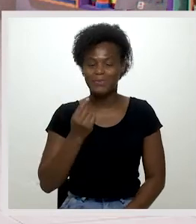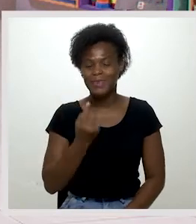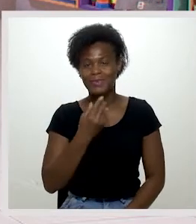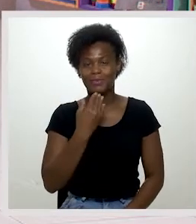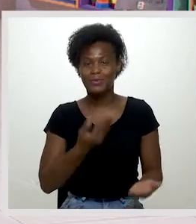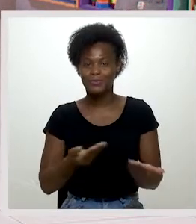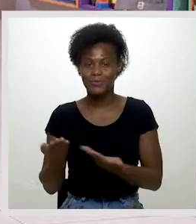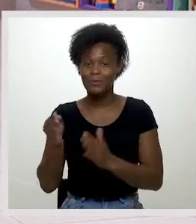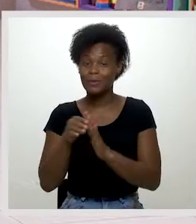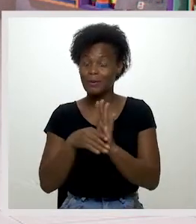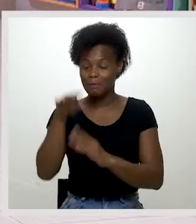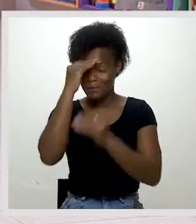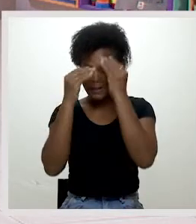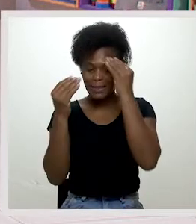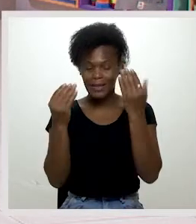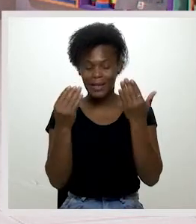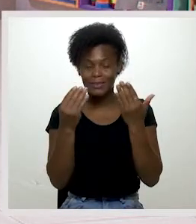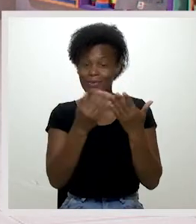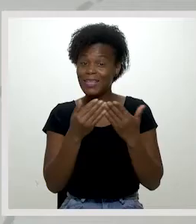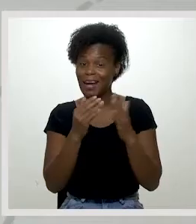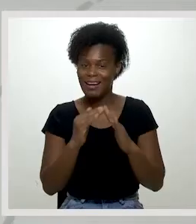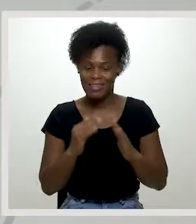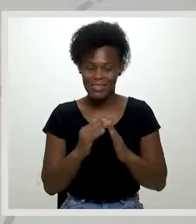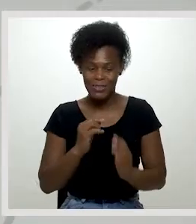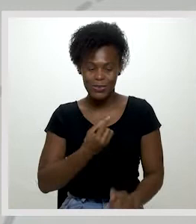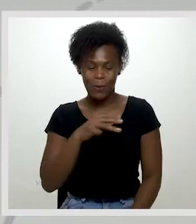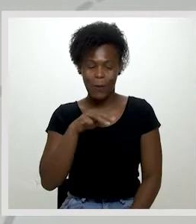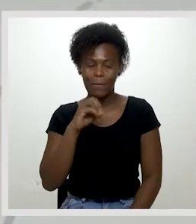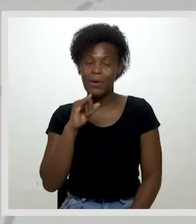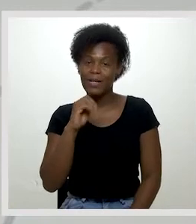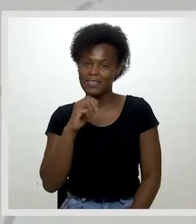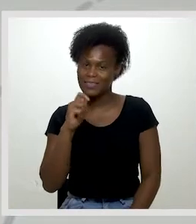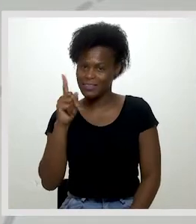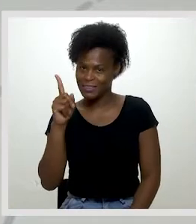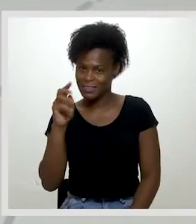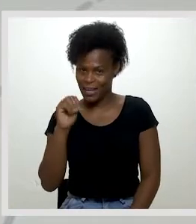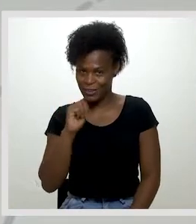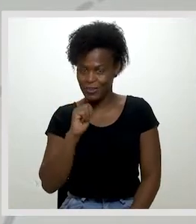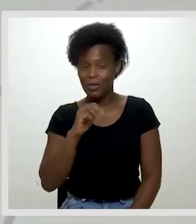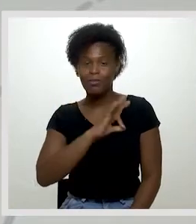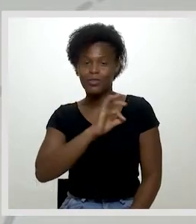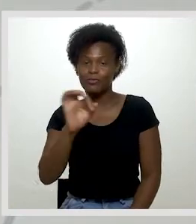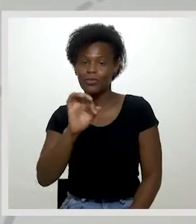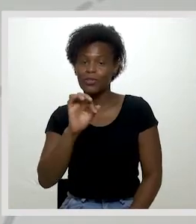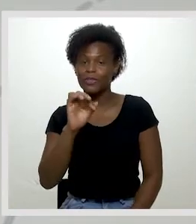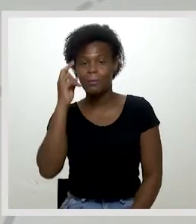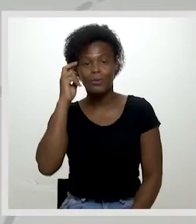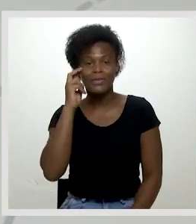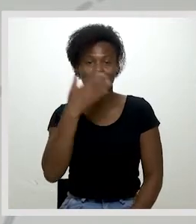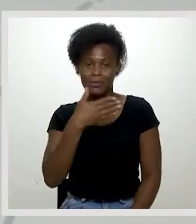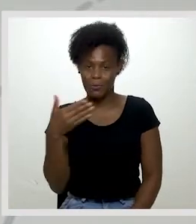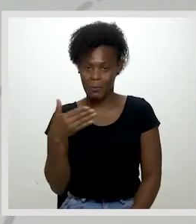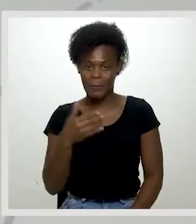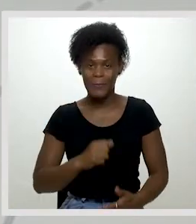sejam bem-vindos ao programa Aprender e Estudar em Casa. Sou Moisés Tavares, o vosso professor da disciplina de Biologia, 11º